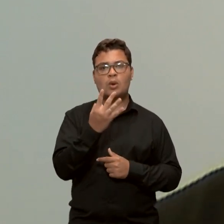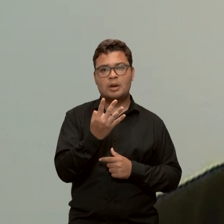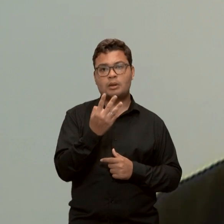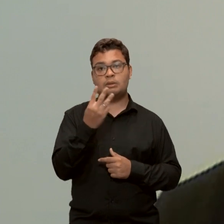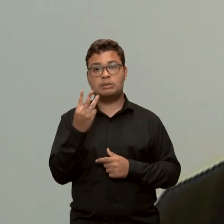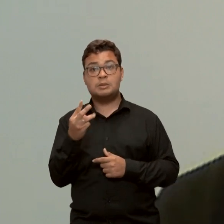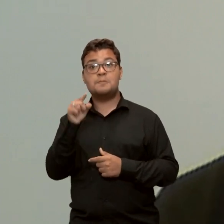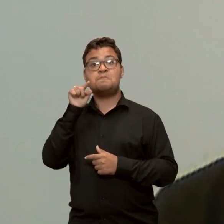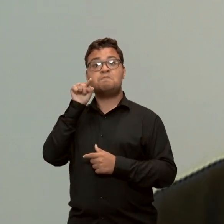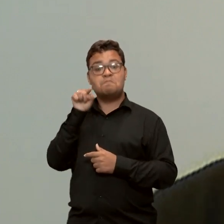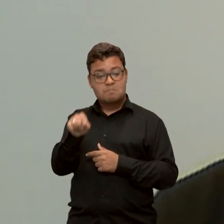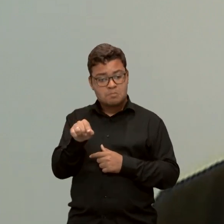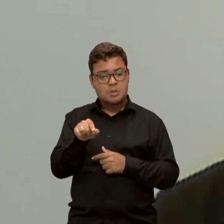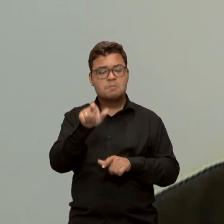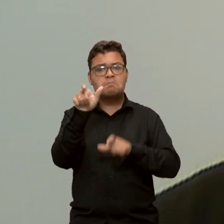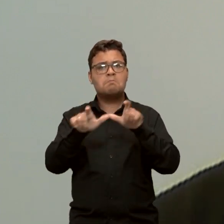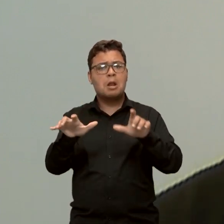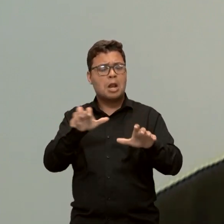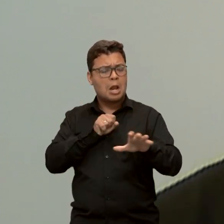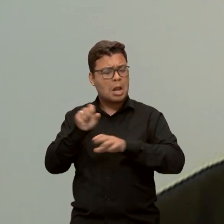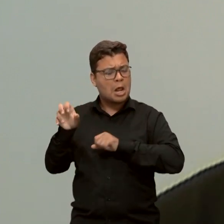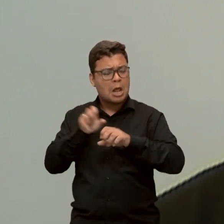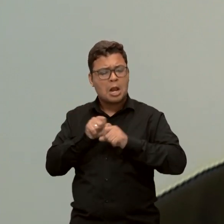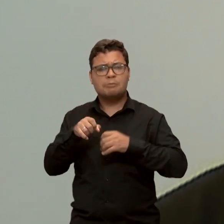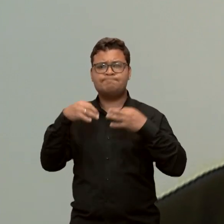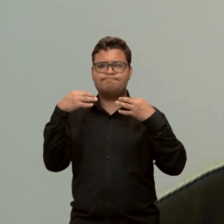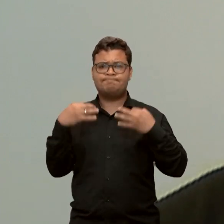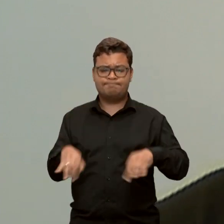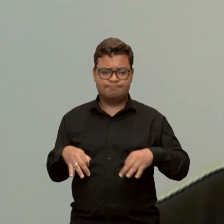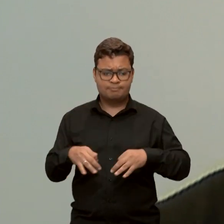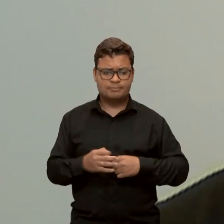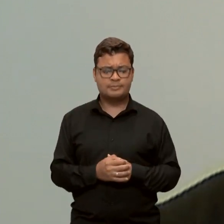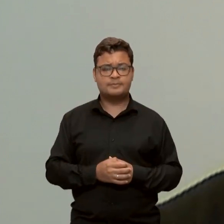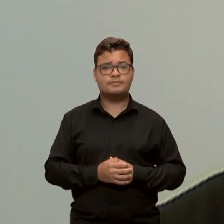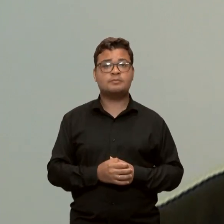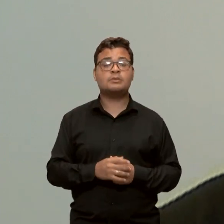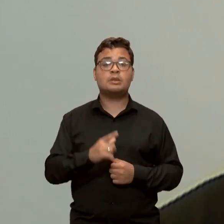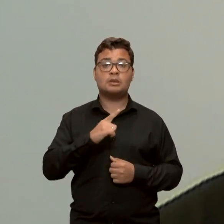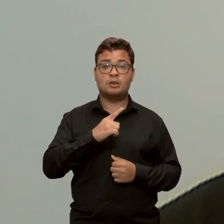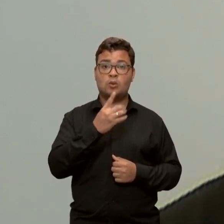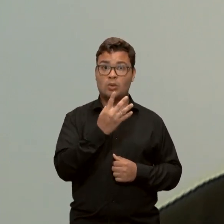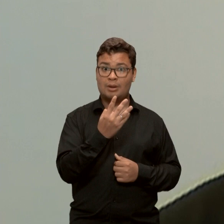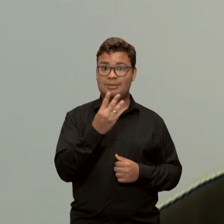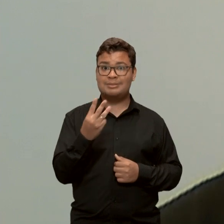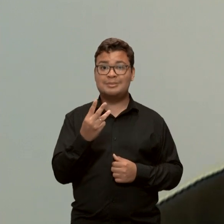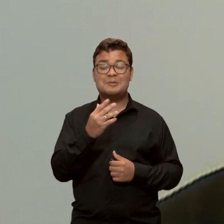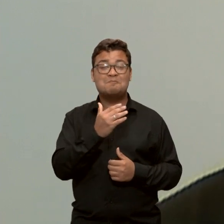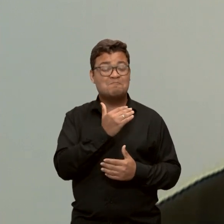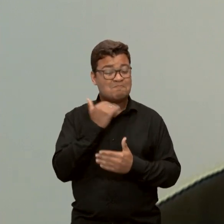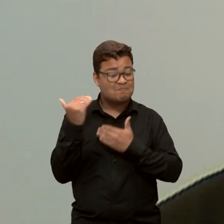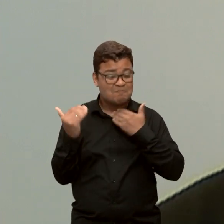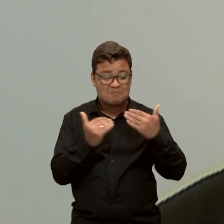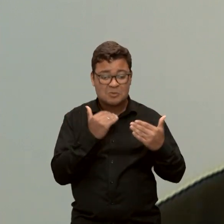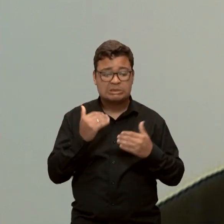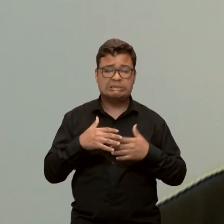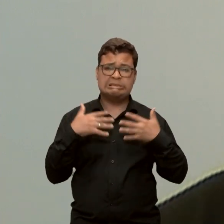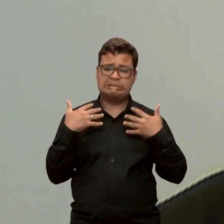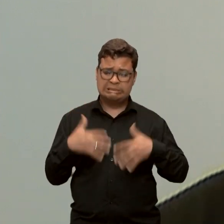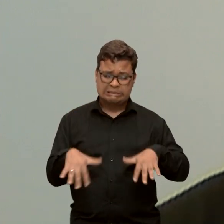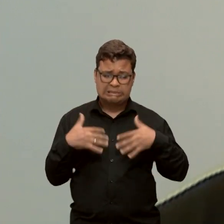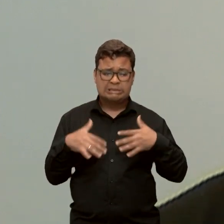Em 2022, nós tivemos mais de 59 mil casos notificados